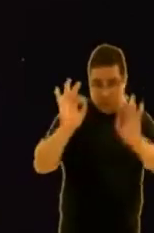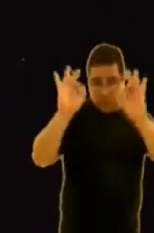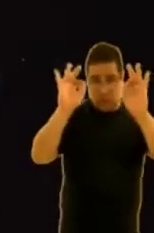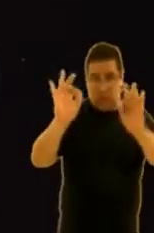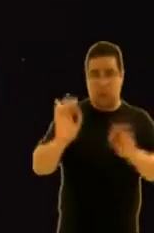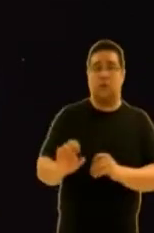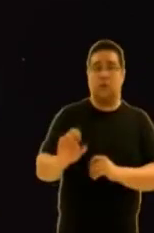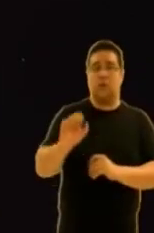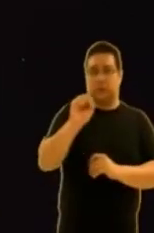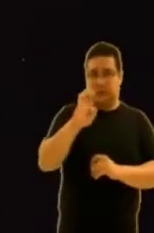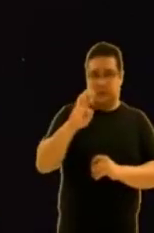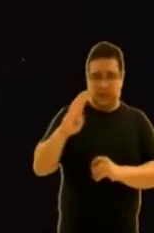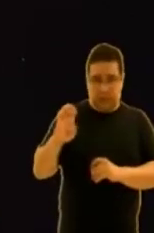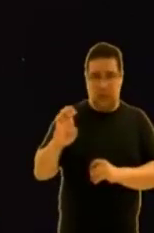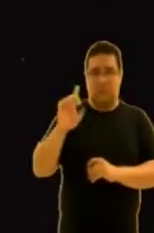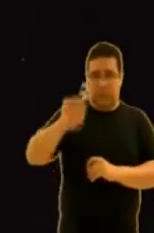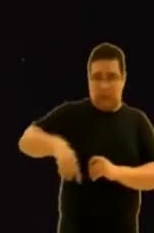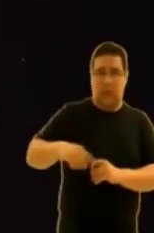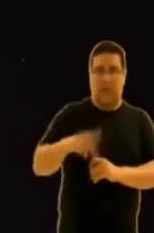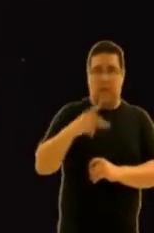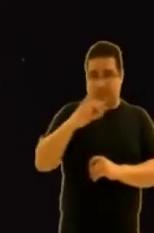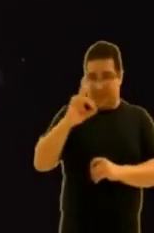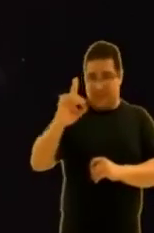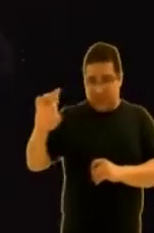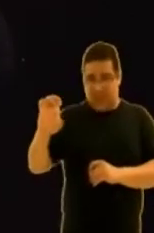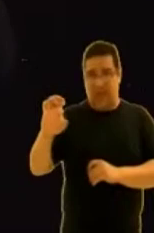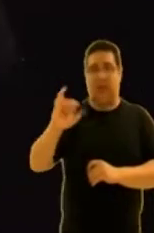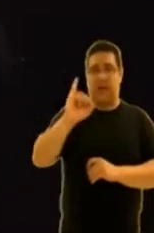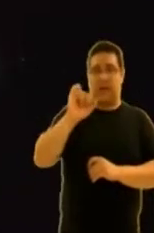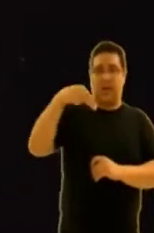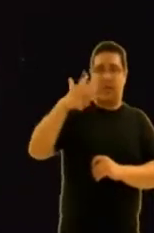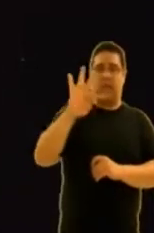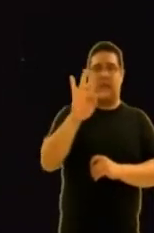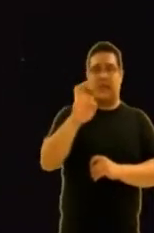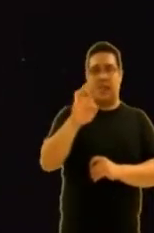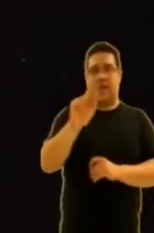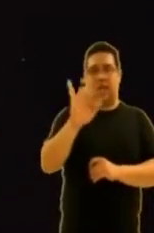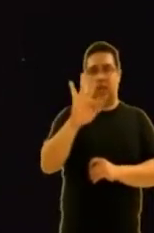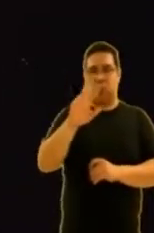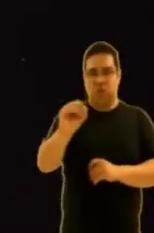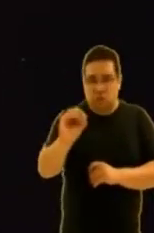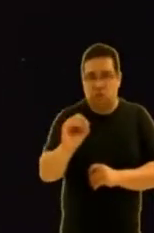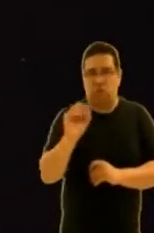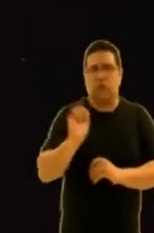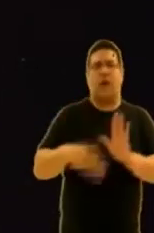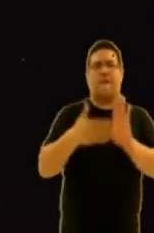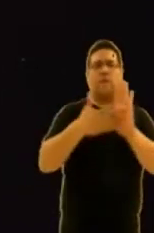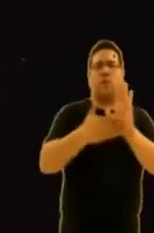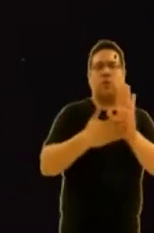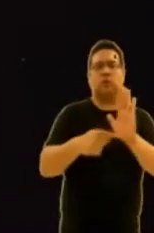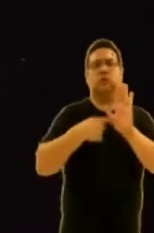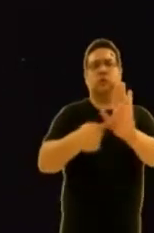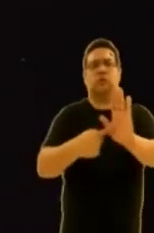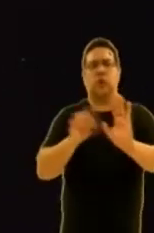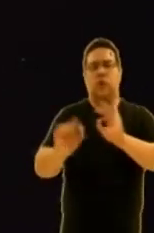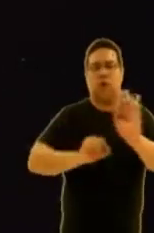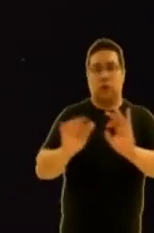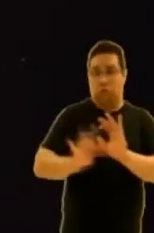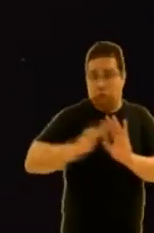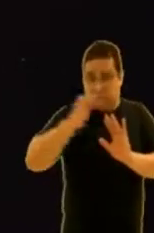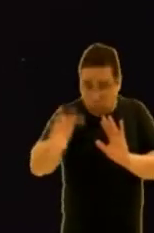SEB, que é o PDDE interativo. O PDDE interativo, a proposta, quando ele estiver